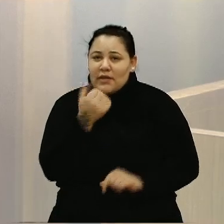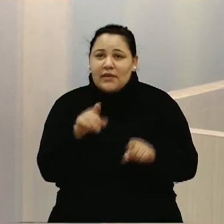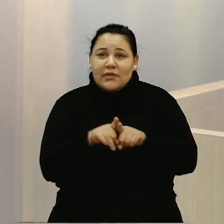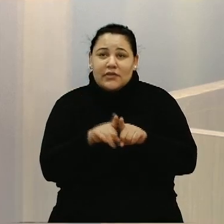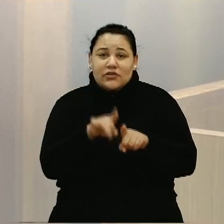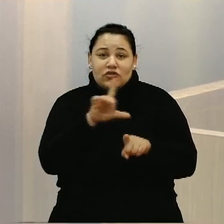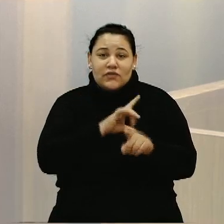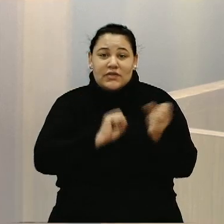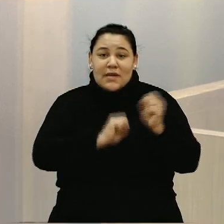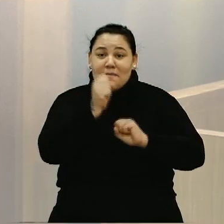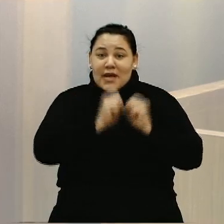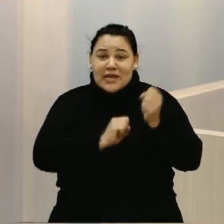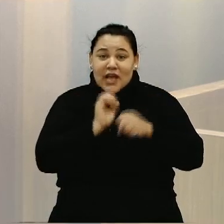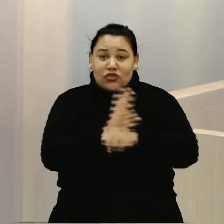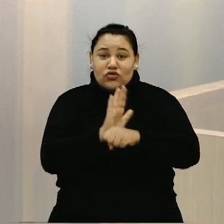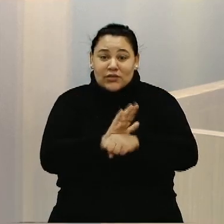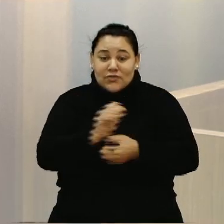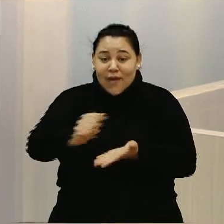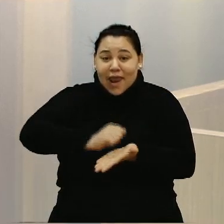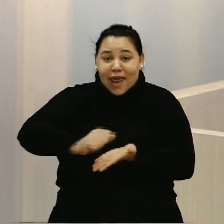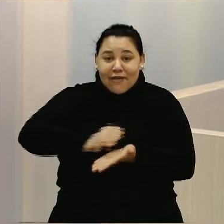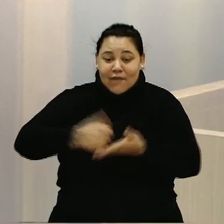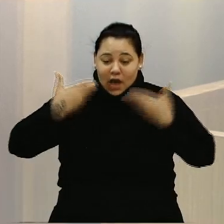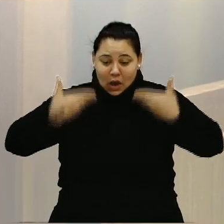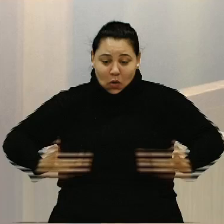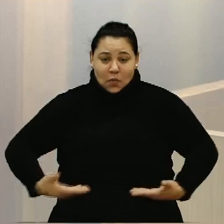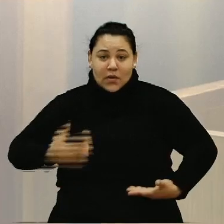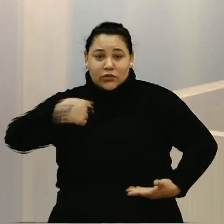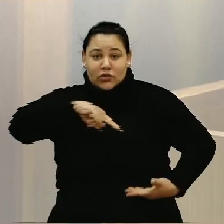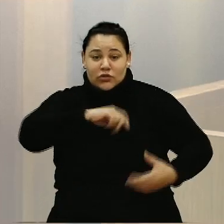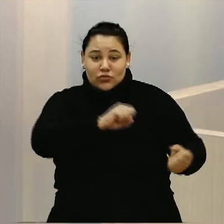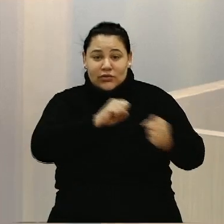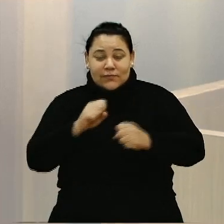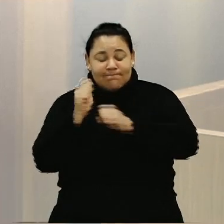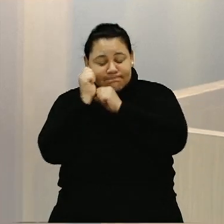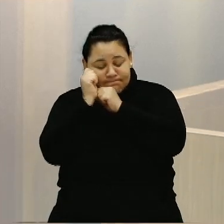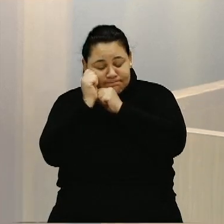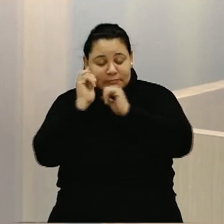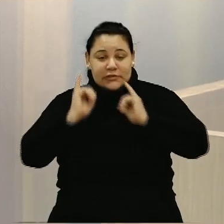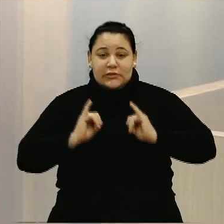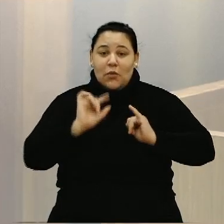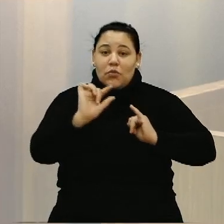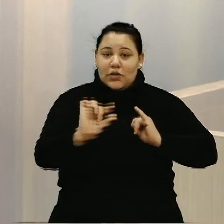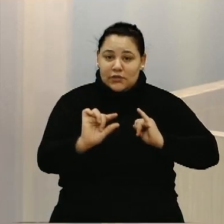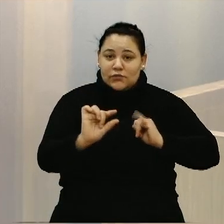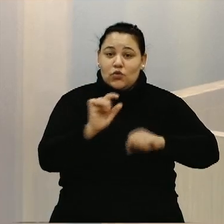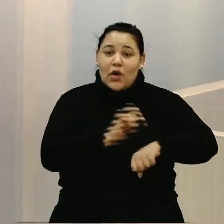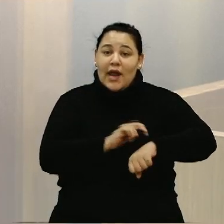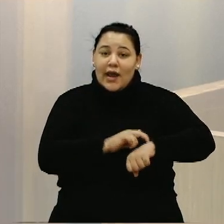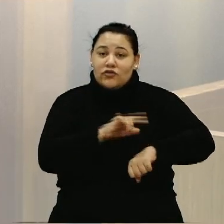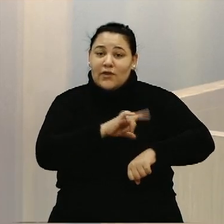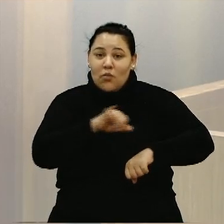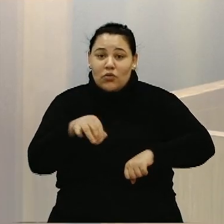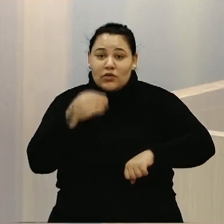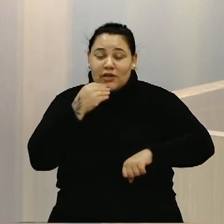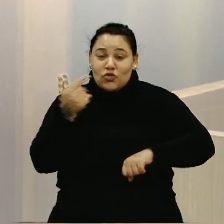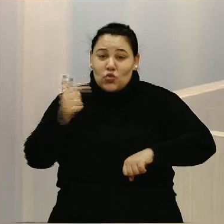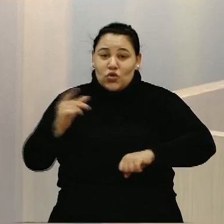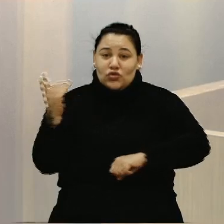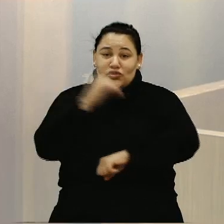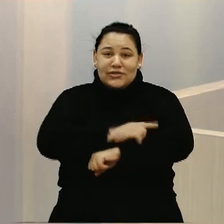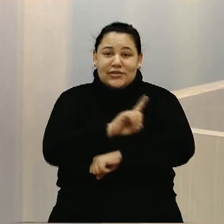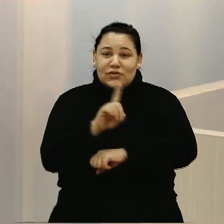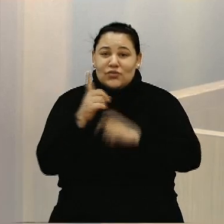as nossas fardas para que, enquanto a gente pudesse descansar, né, quando fosse possível, no outro dia, não precisasse se preocupar